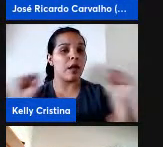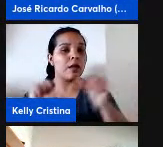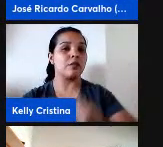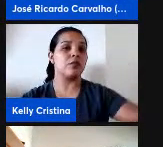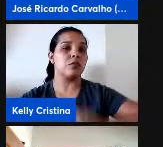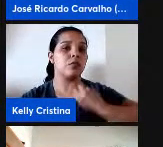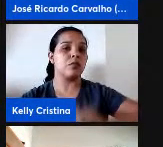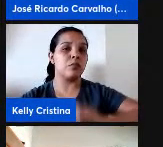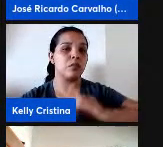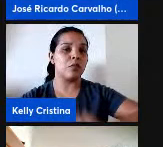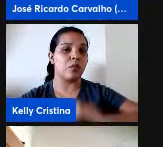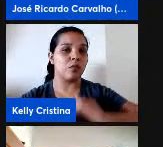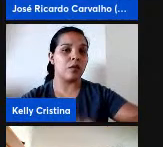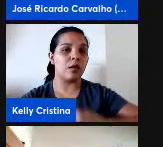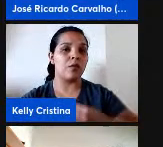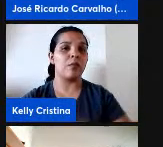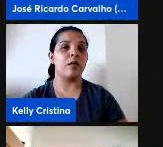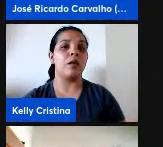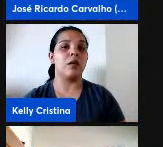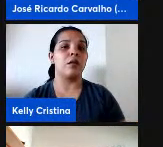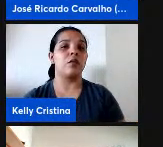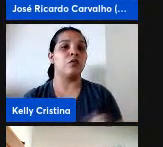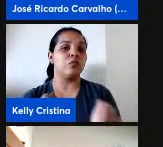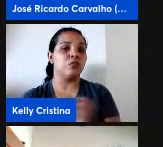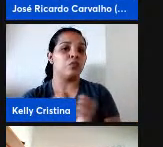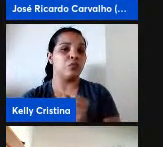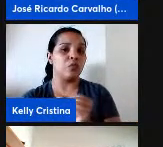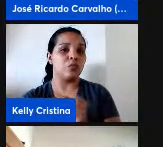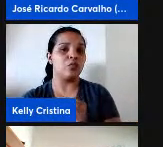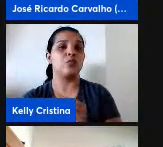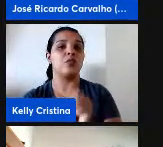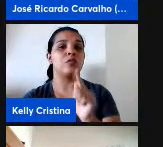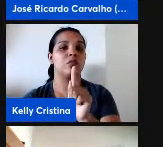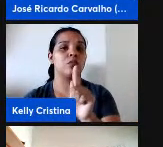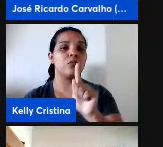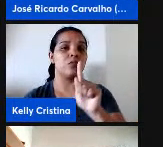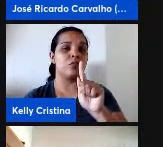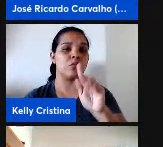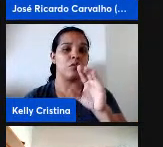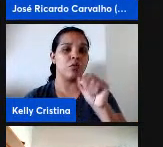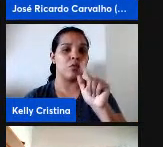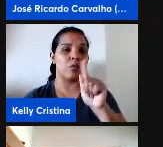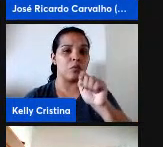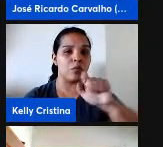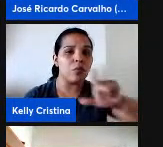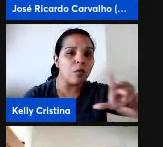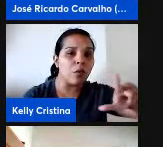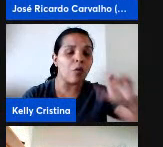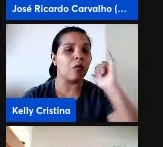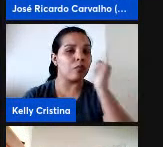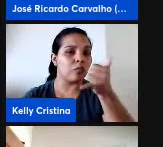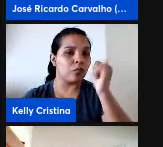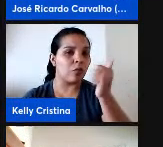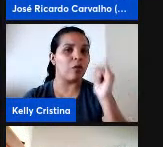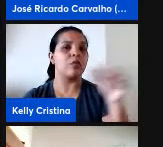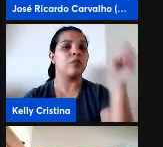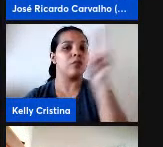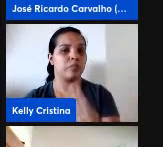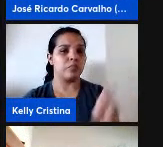Pushkin e dos contos de Gogol para analisar milhões de possibilidades de usá-las, né?